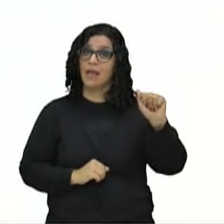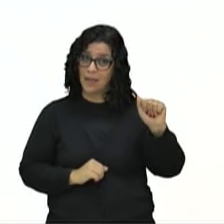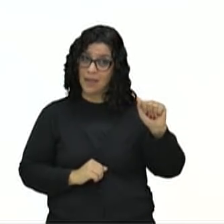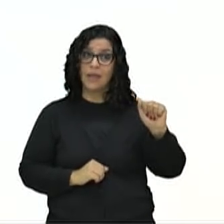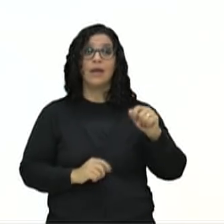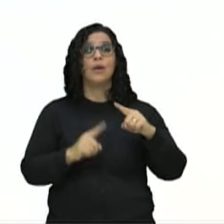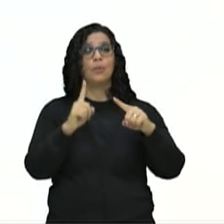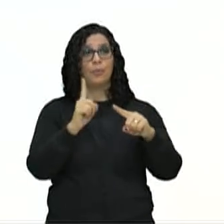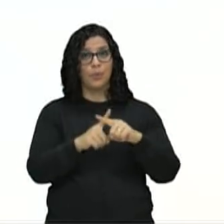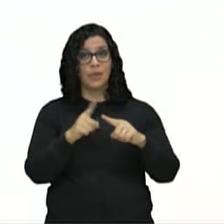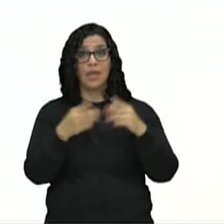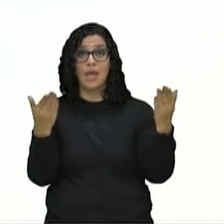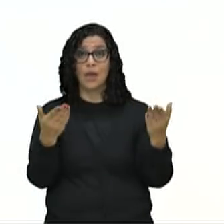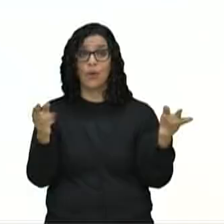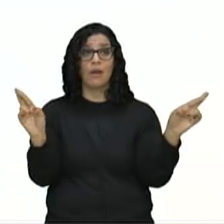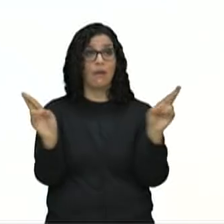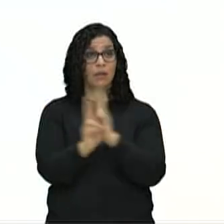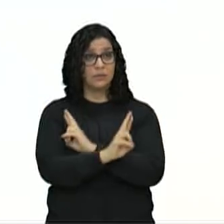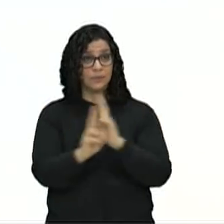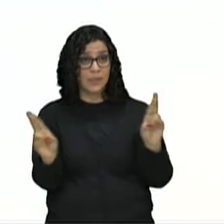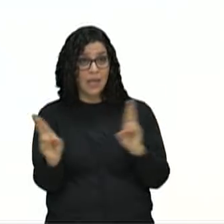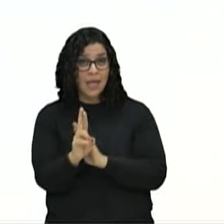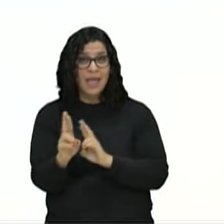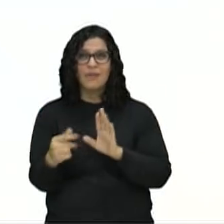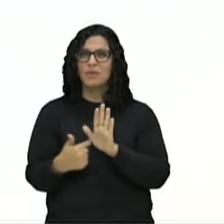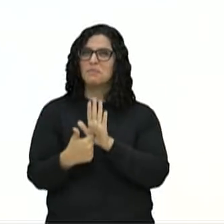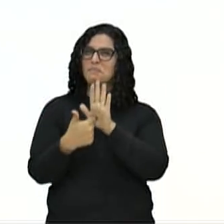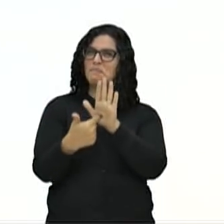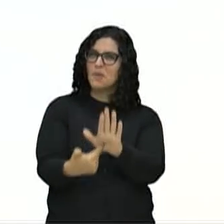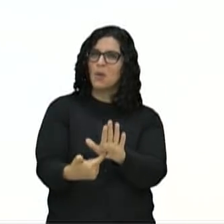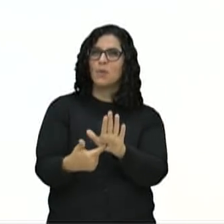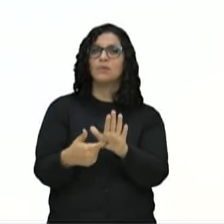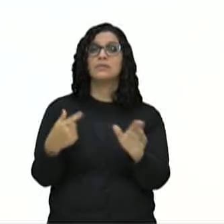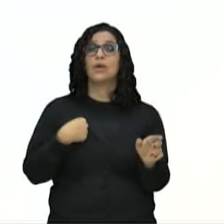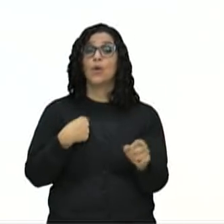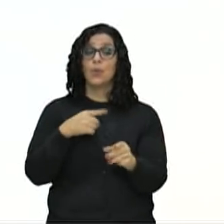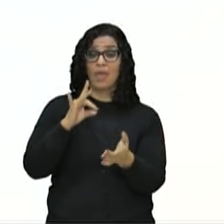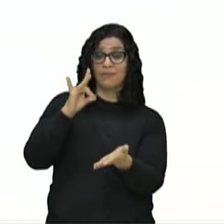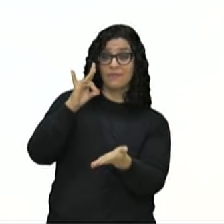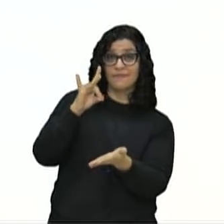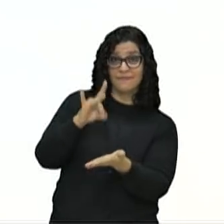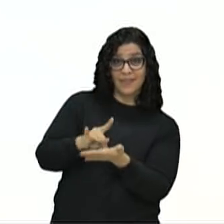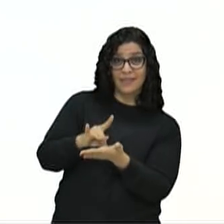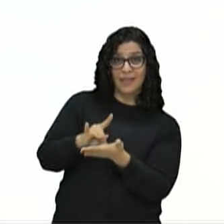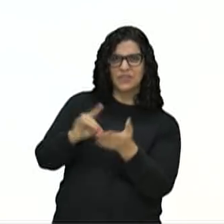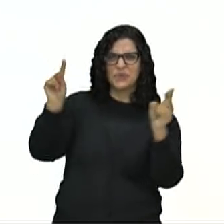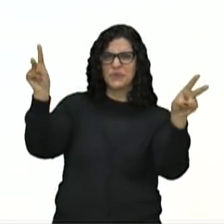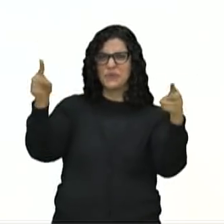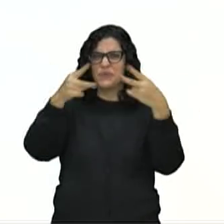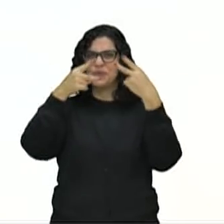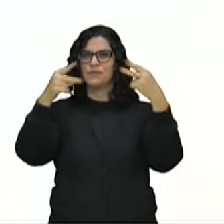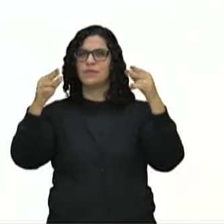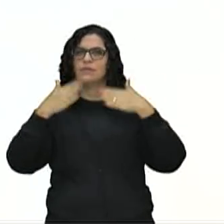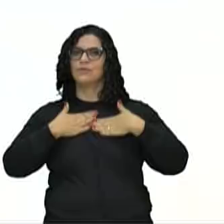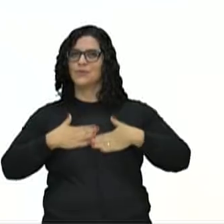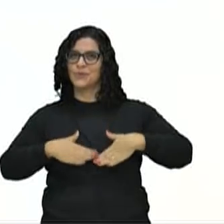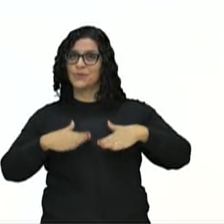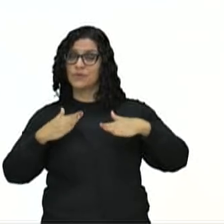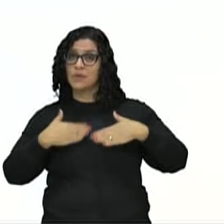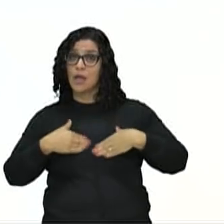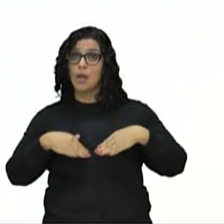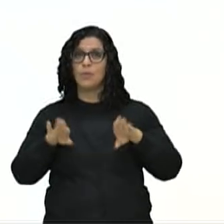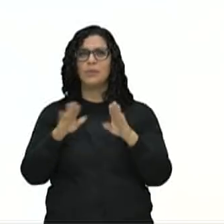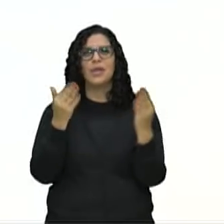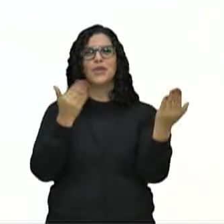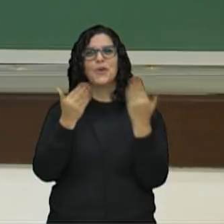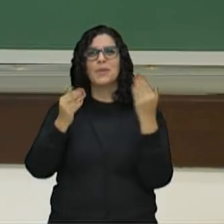A, porque estabelece um contraste entre o que seria uma baforada de vento